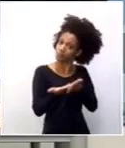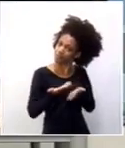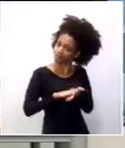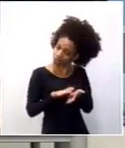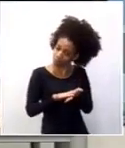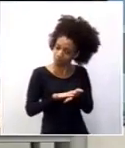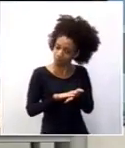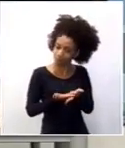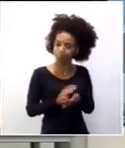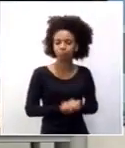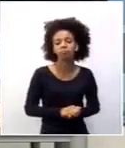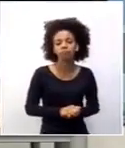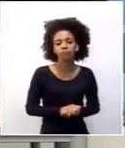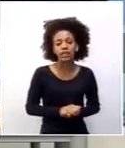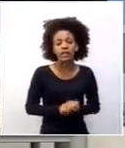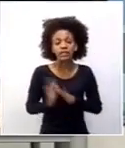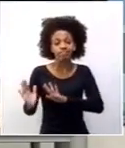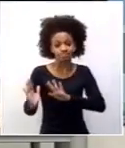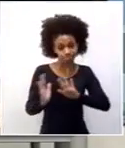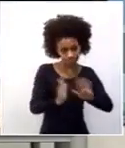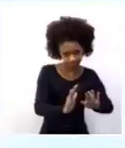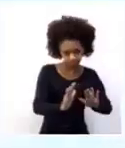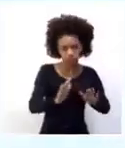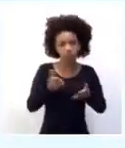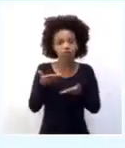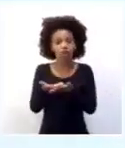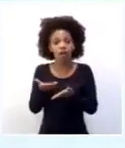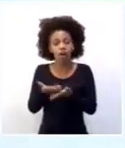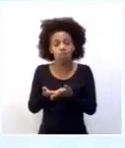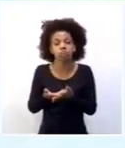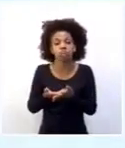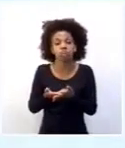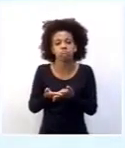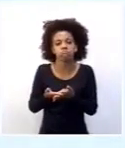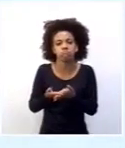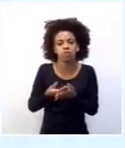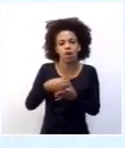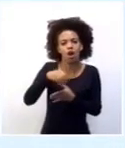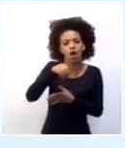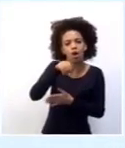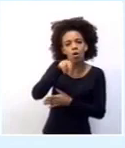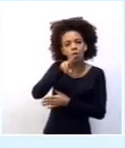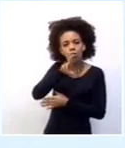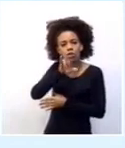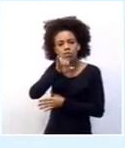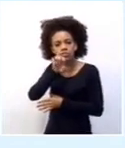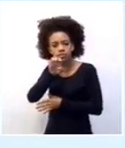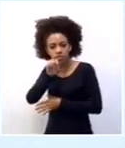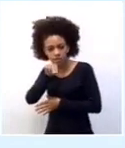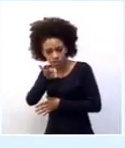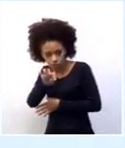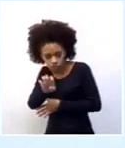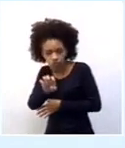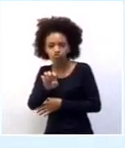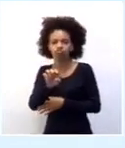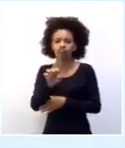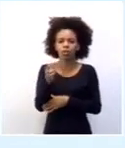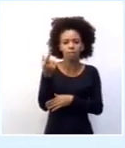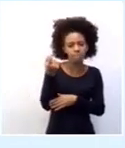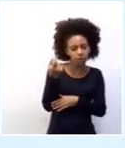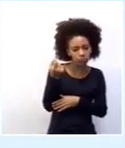Nossa aula hoje nós vamos falar sobre o Oriente Próximo, tá bom? O surgimento das primeiras cidades e a